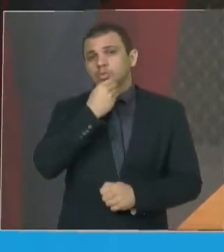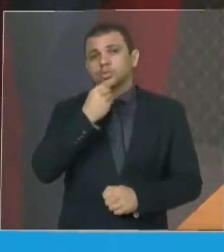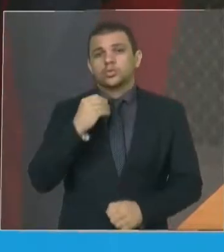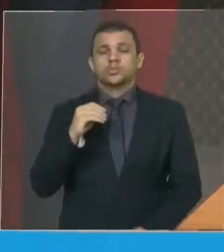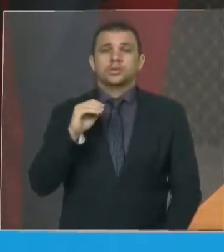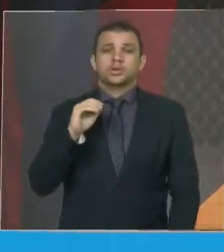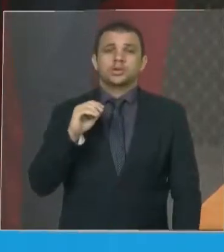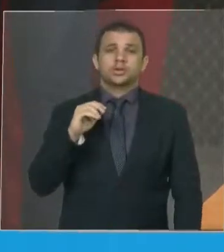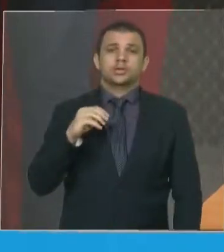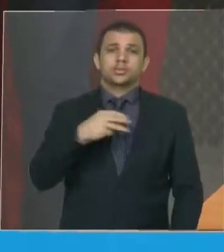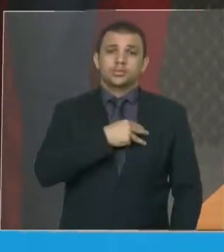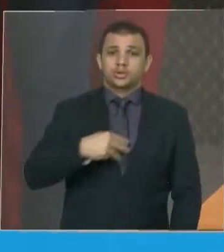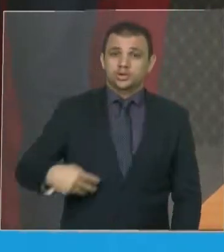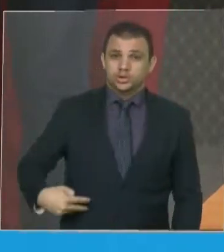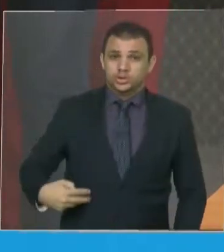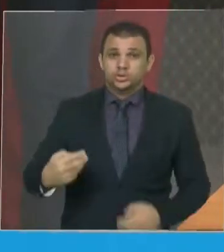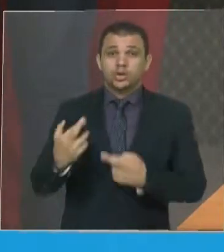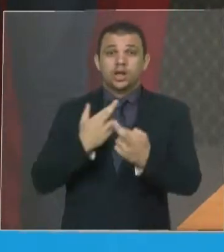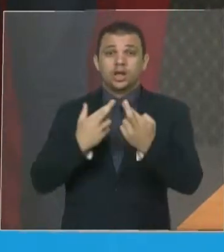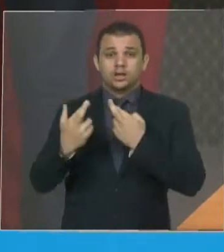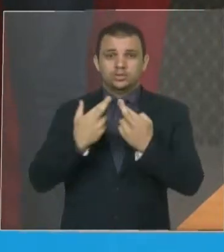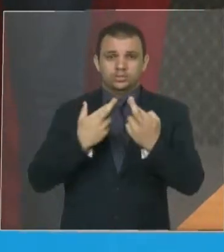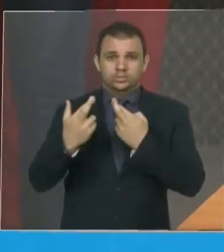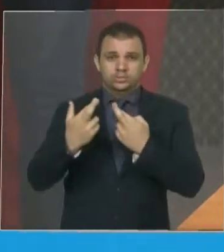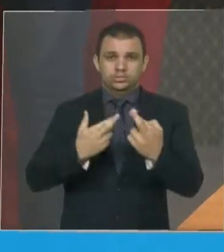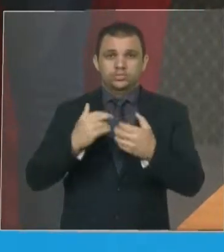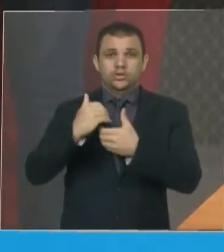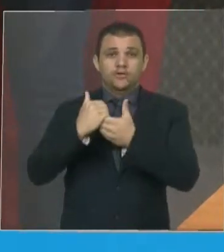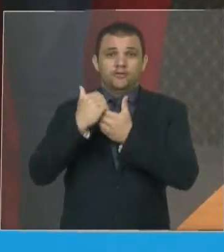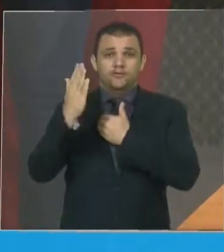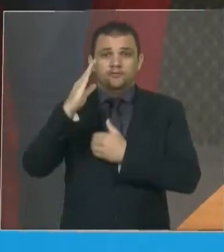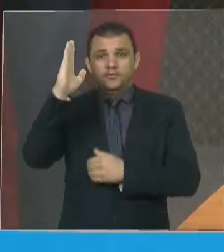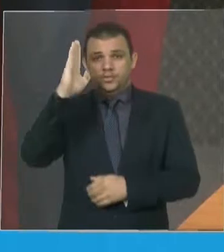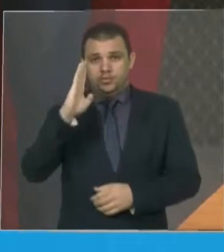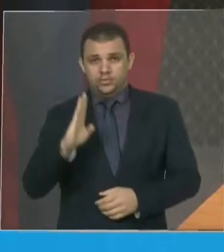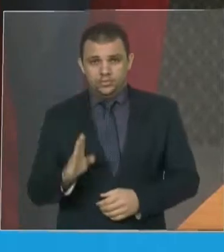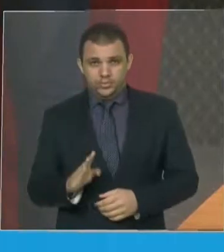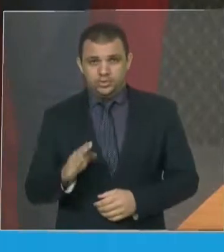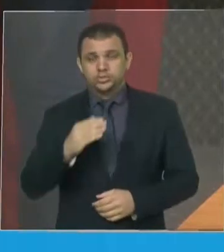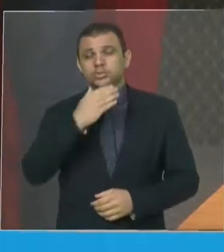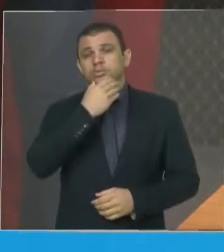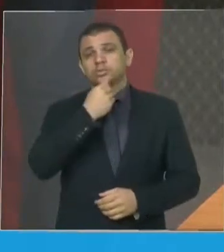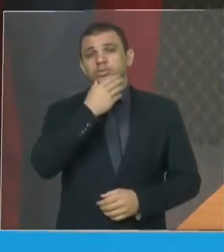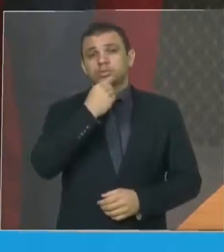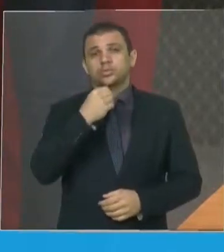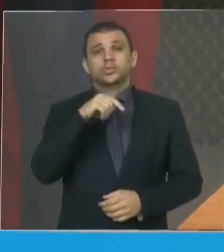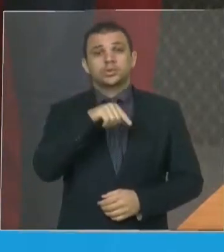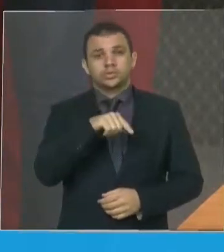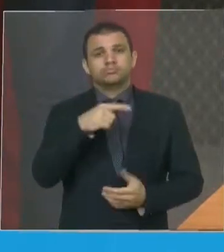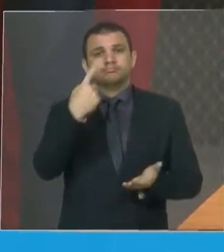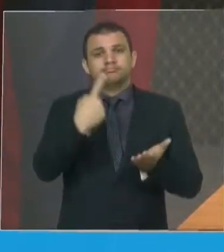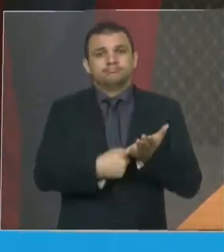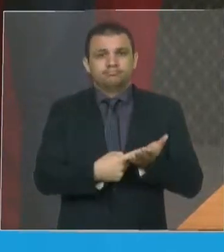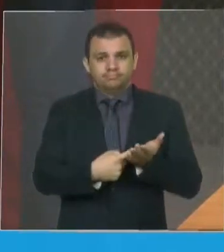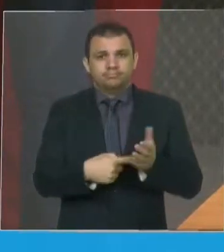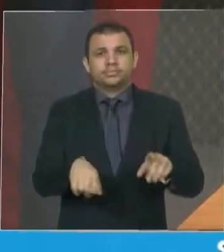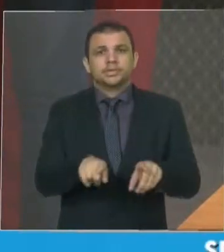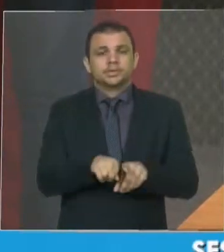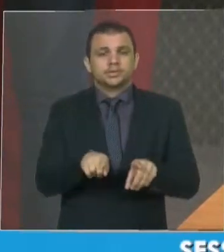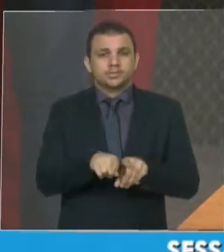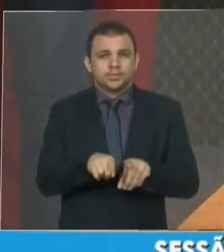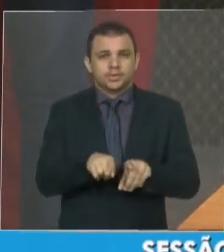Relações Exteriores, Alonso Nunes, foi na Israel, nós firmamos um acordo. Também o ministro da